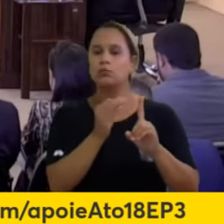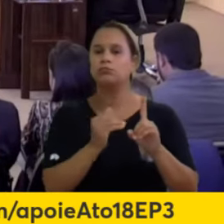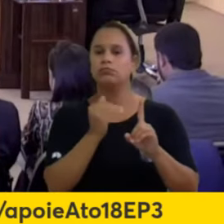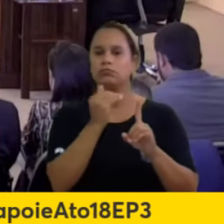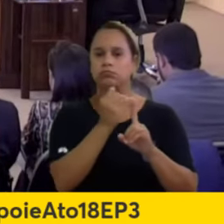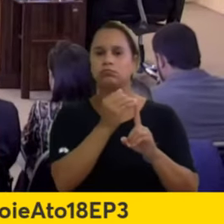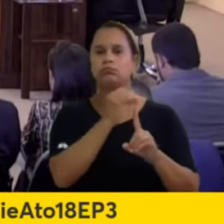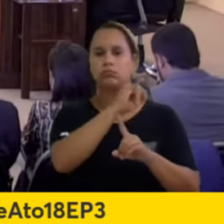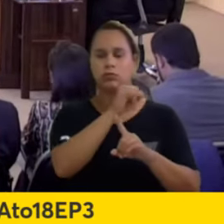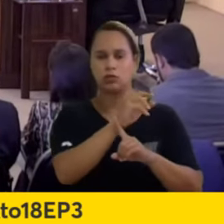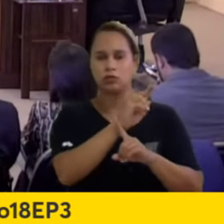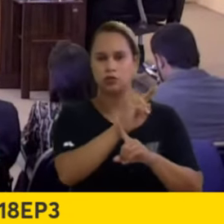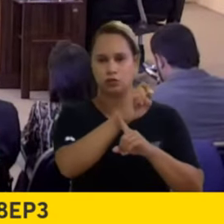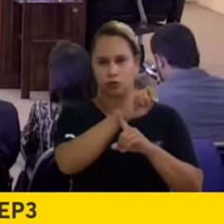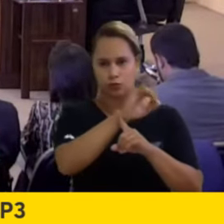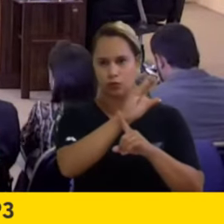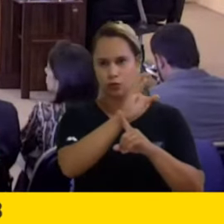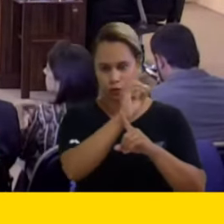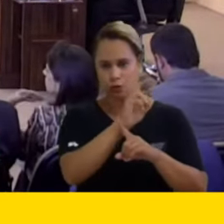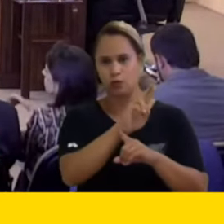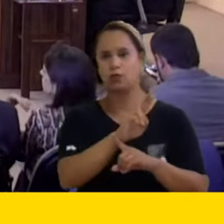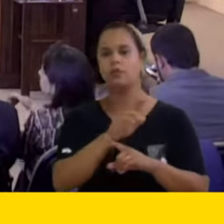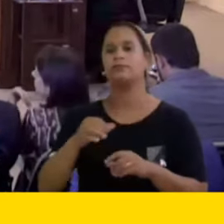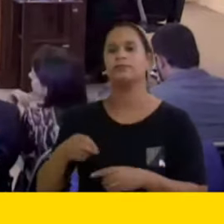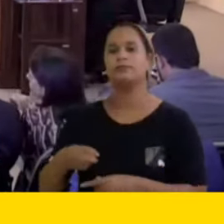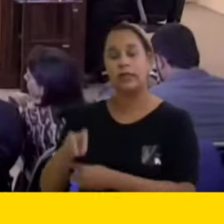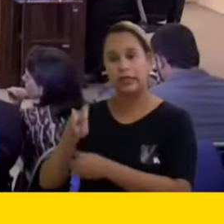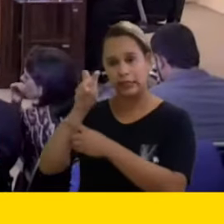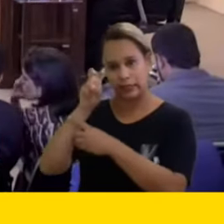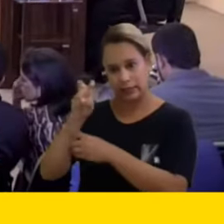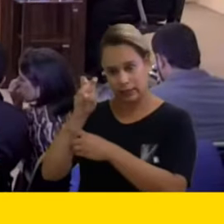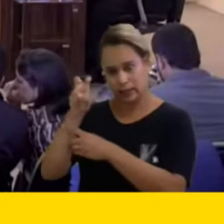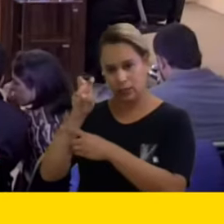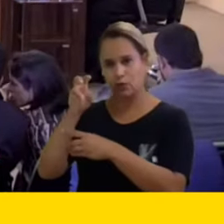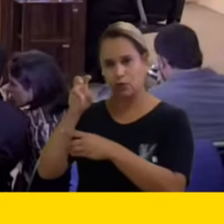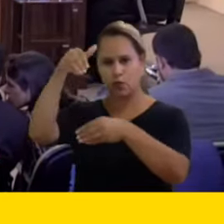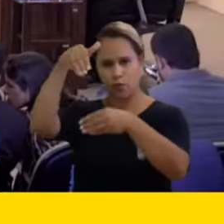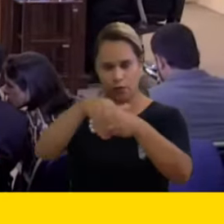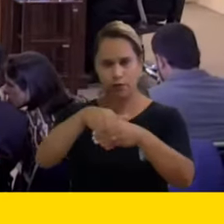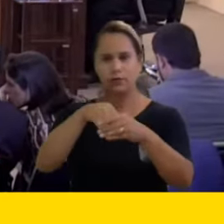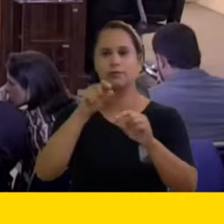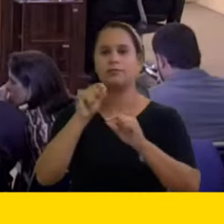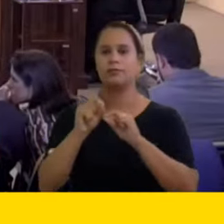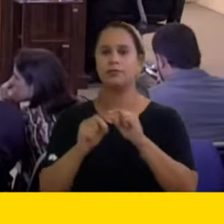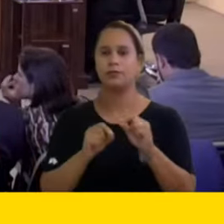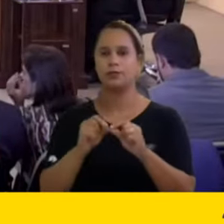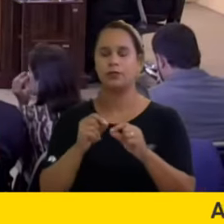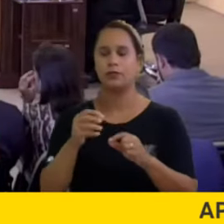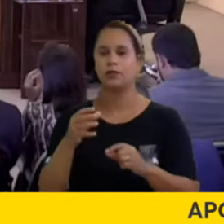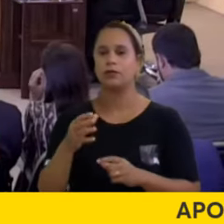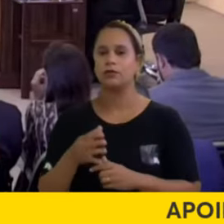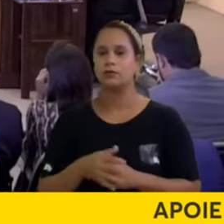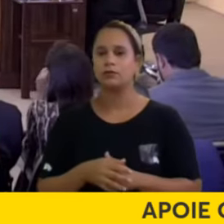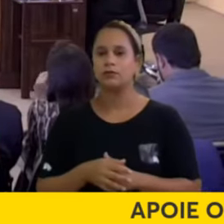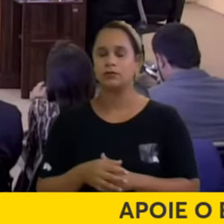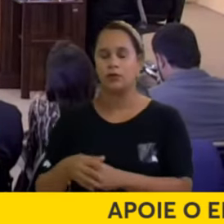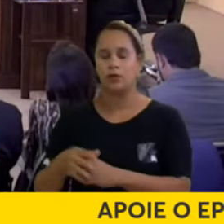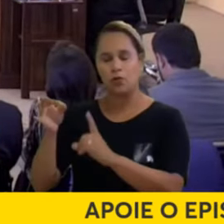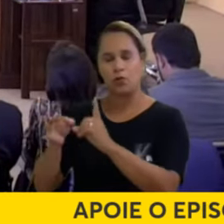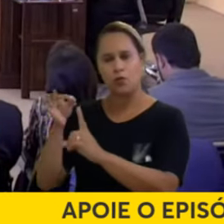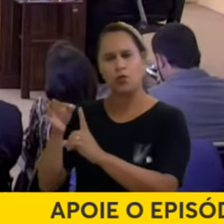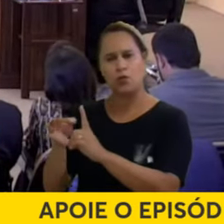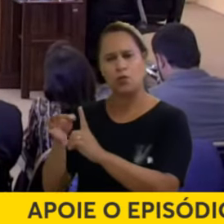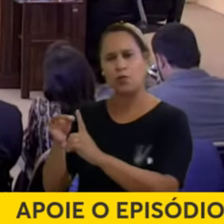Jacob Júnior o quinto Desembargador eleitoral Anderson Ricardo Fogaça